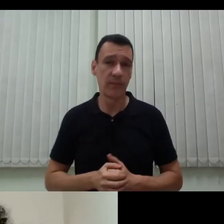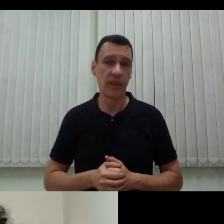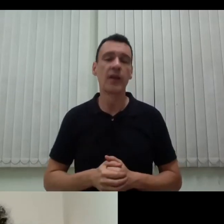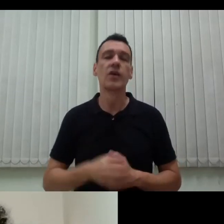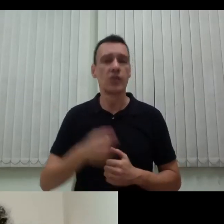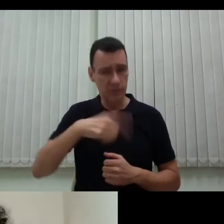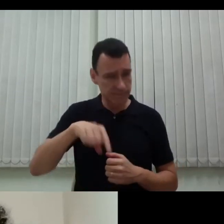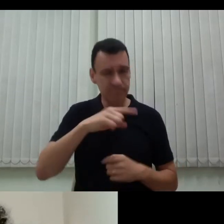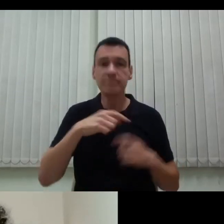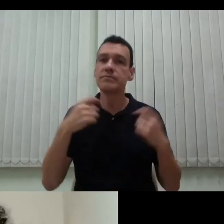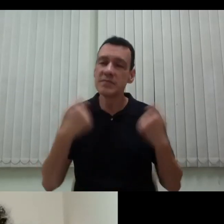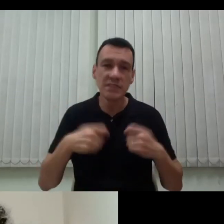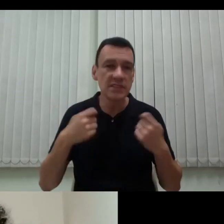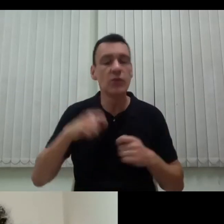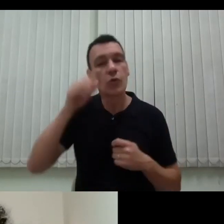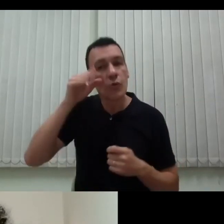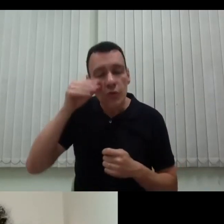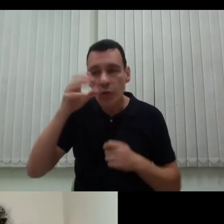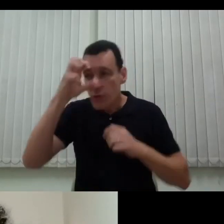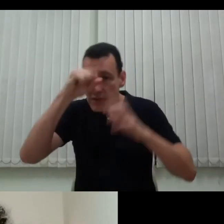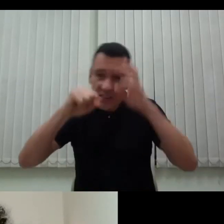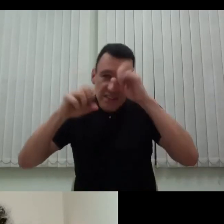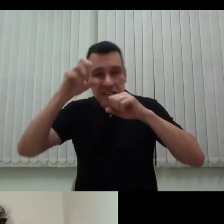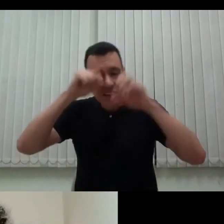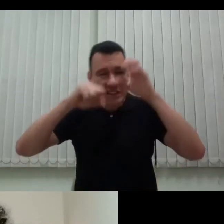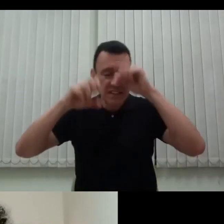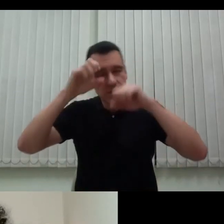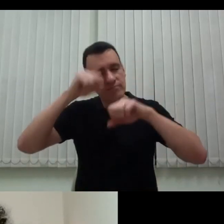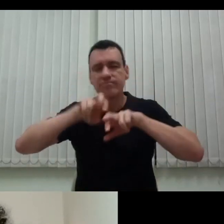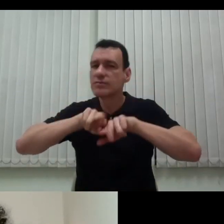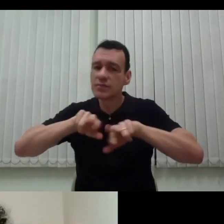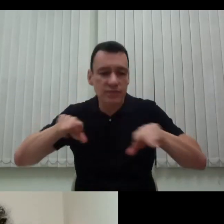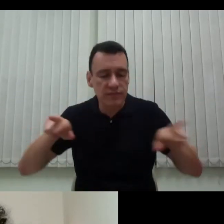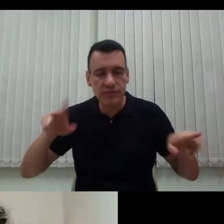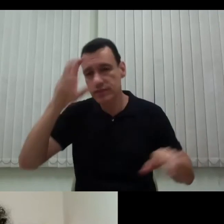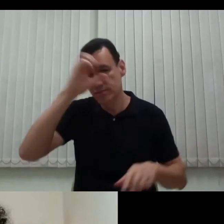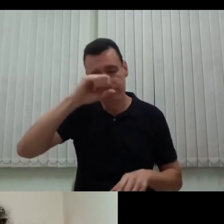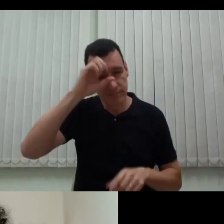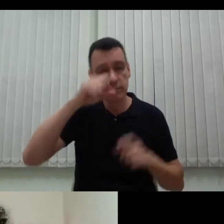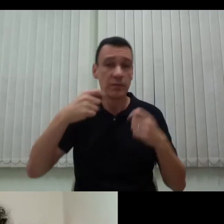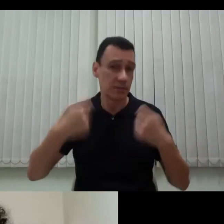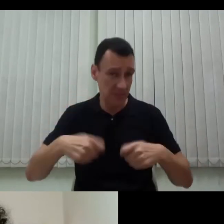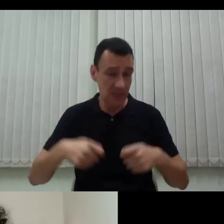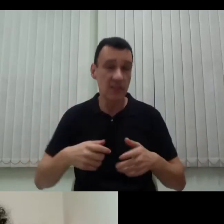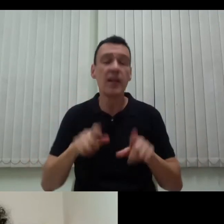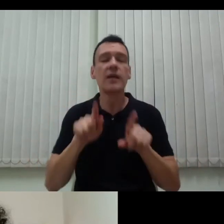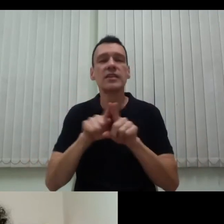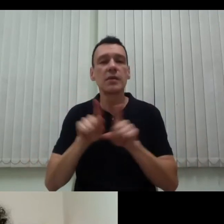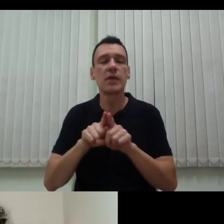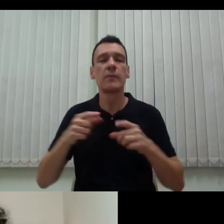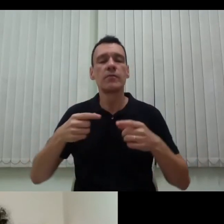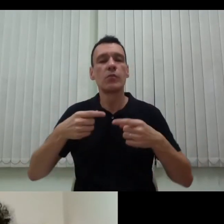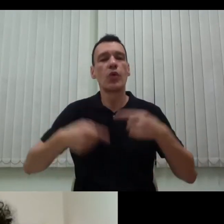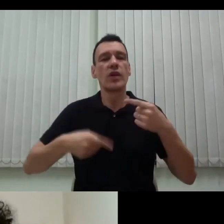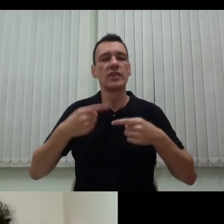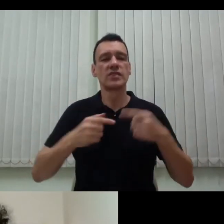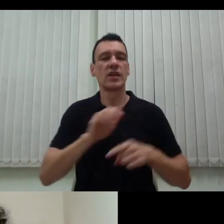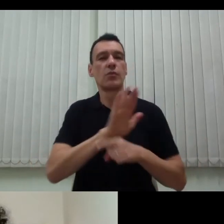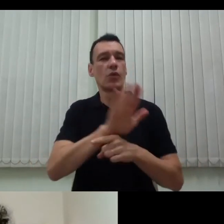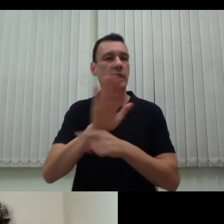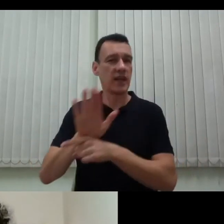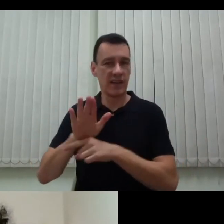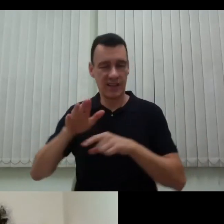precisa, inclusive, manter essa luta de conquista de políticas públicas como a Lei 10.639, que possibilitou que